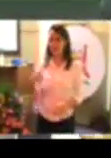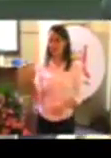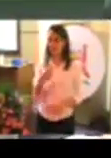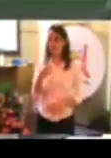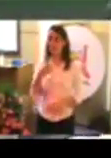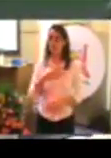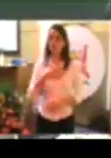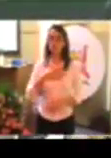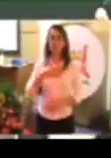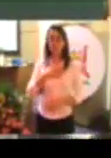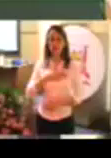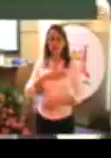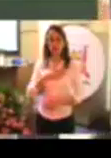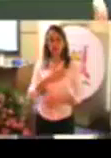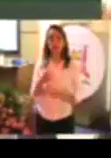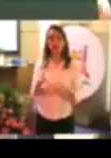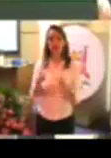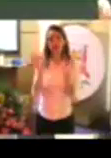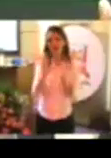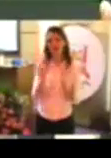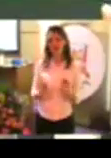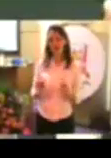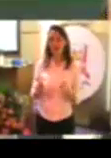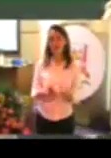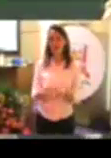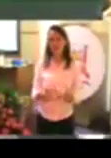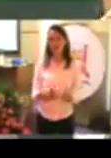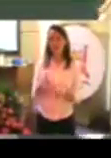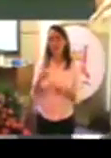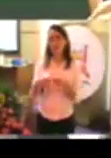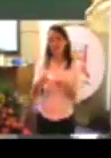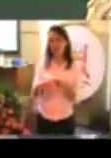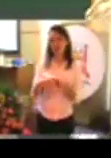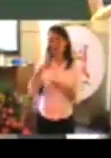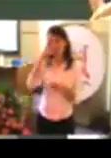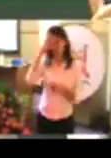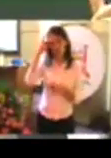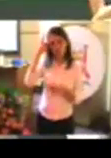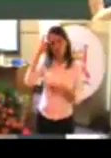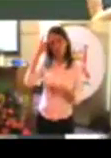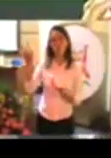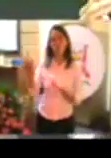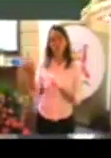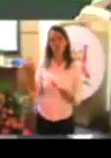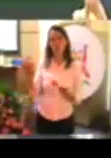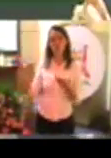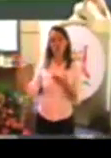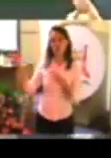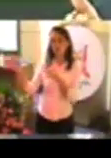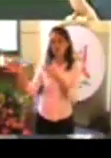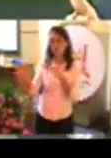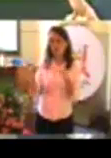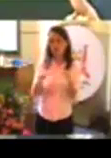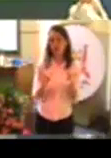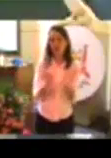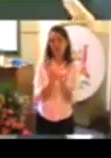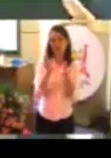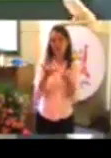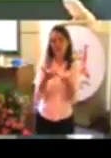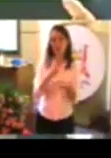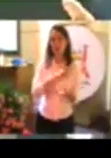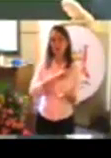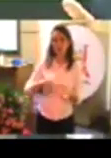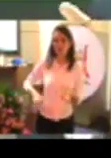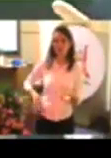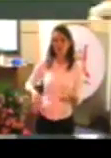muito orgulho, muita alegria, muita satisfação, porque são pessoas, são cidadãos que passaram a enxergar o